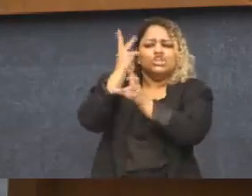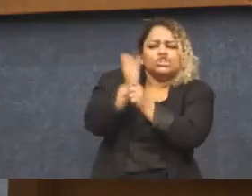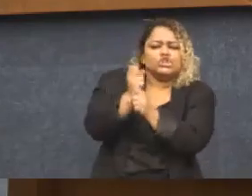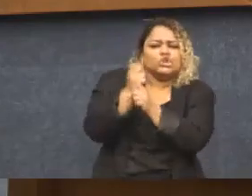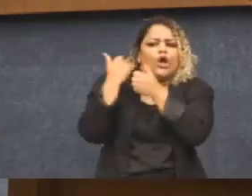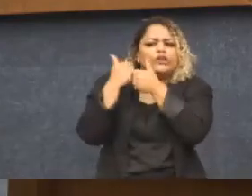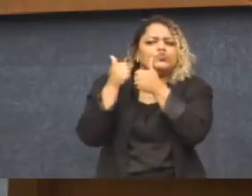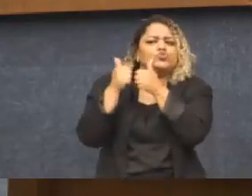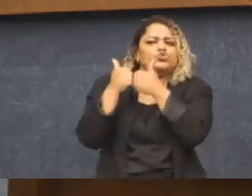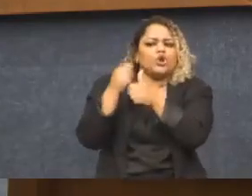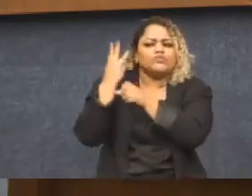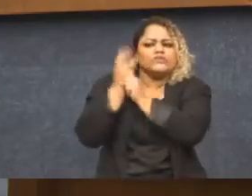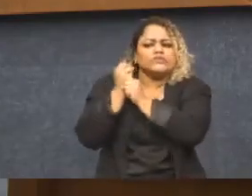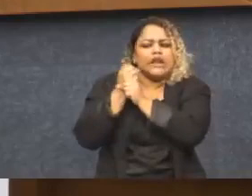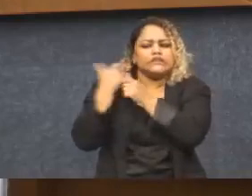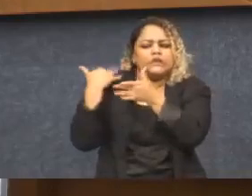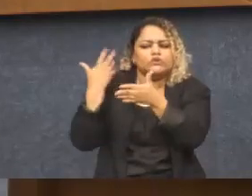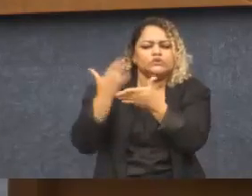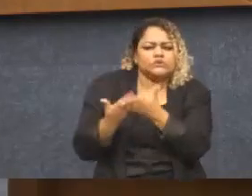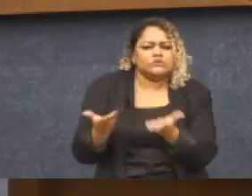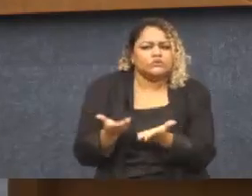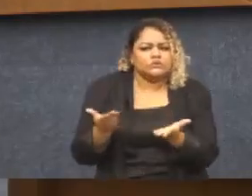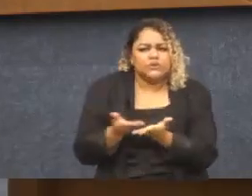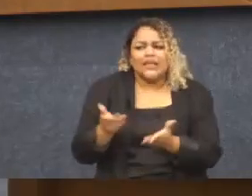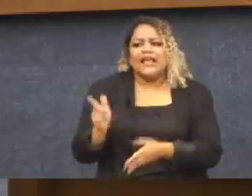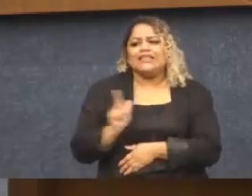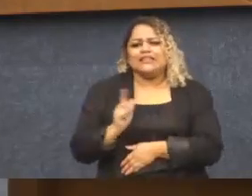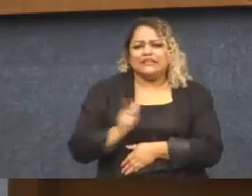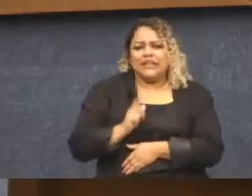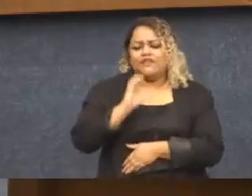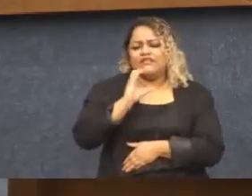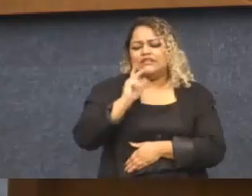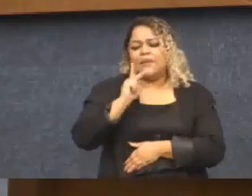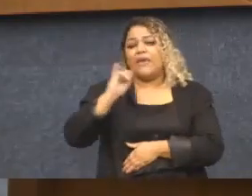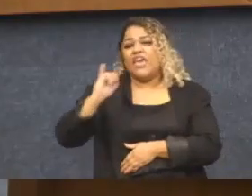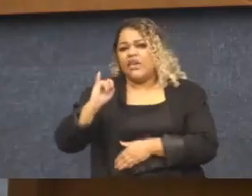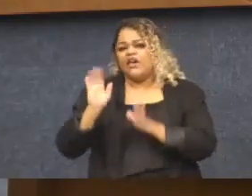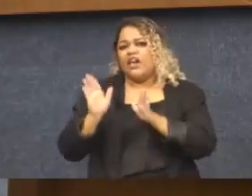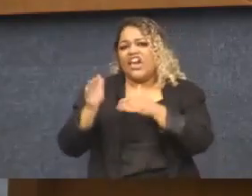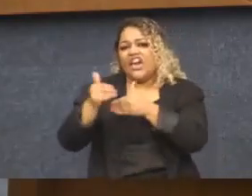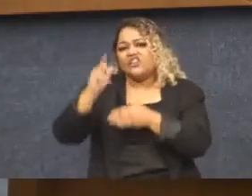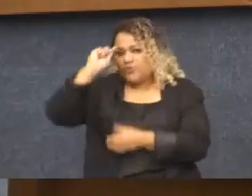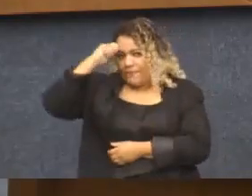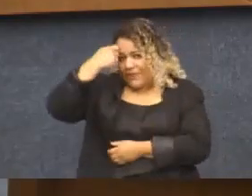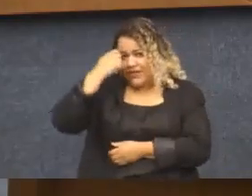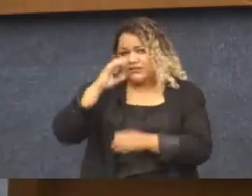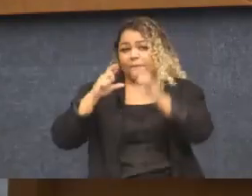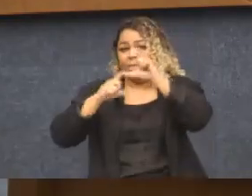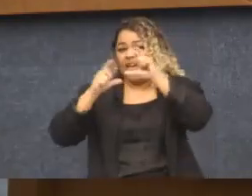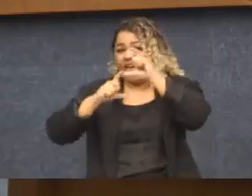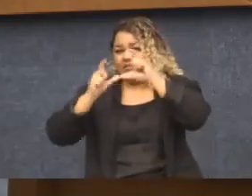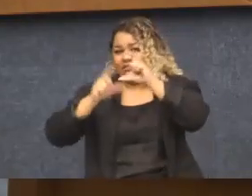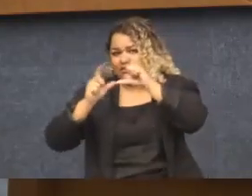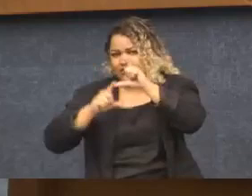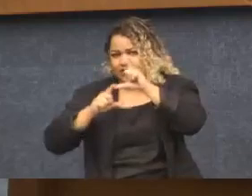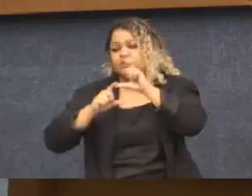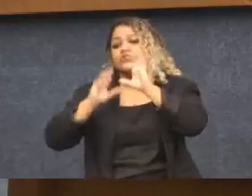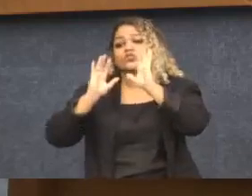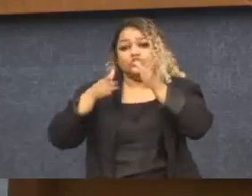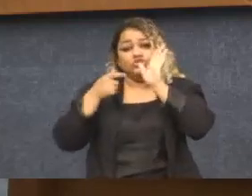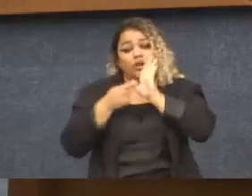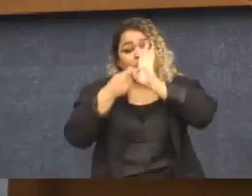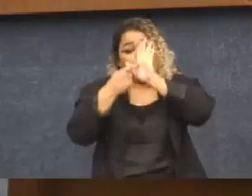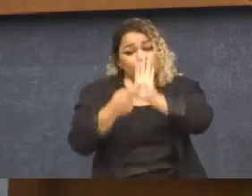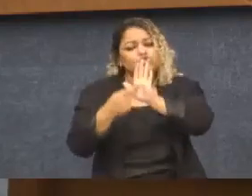nos últimos 3 anos. Nós tivemos a CPI da Caixa Preta da Begatrans. Foi mostrado que houve formação